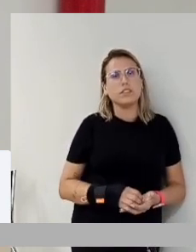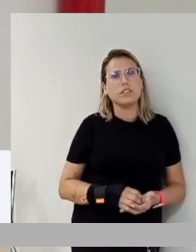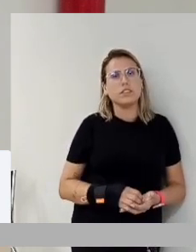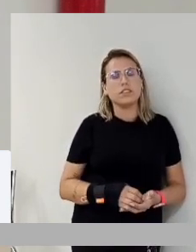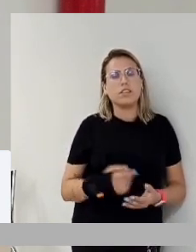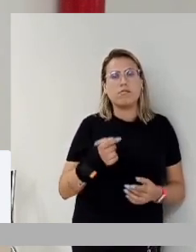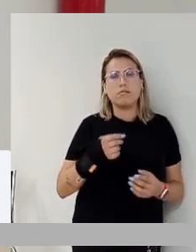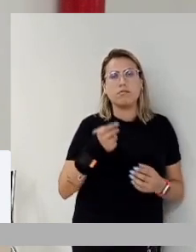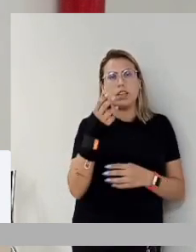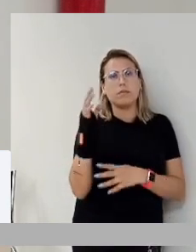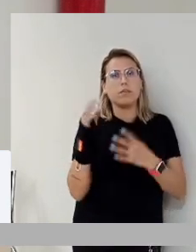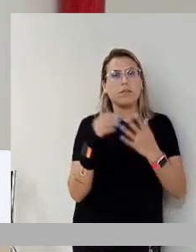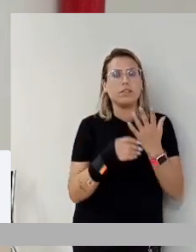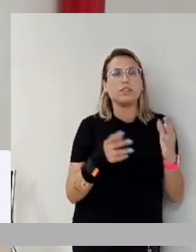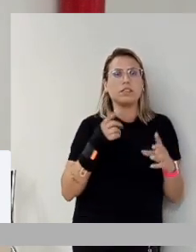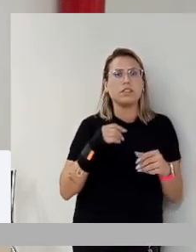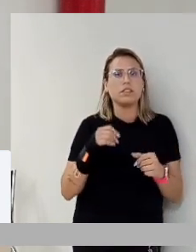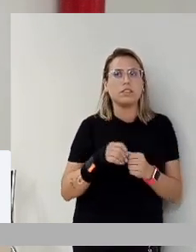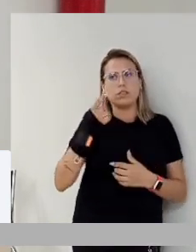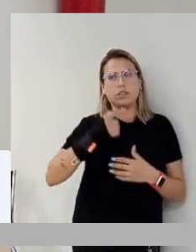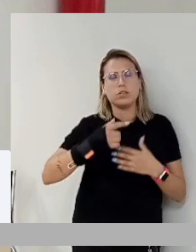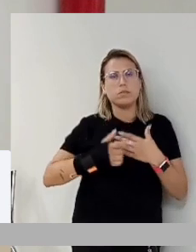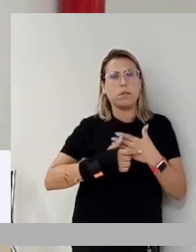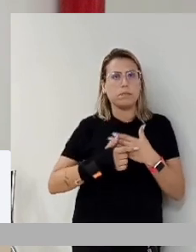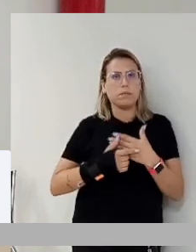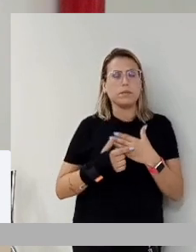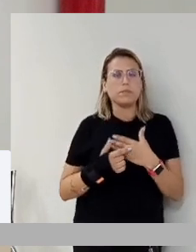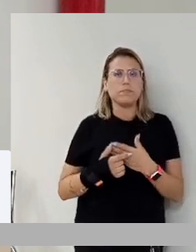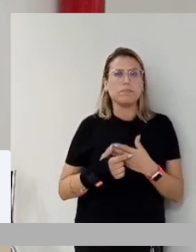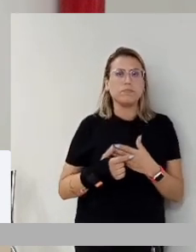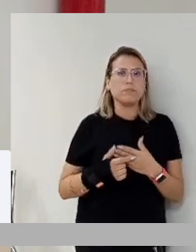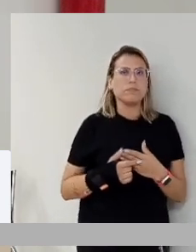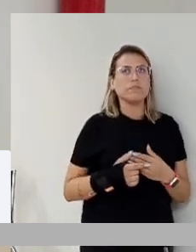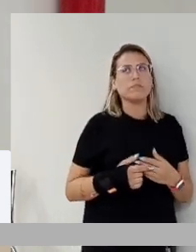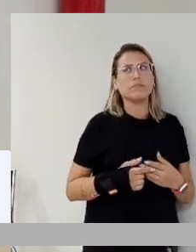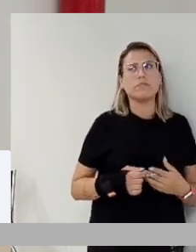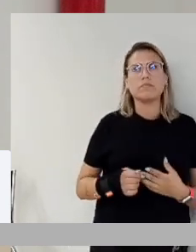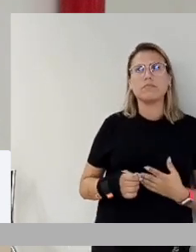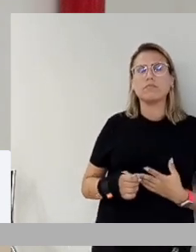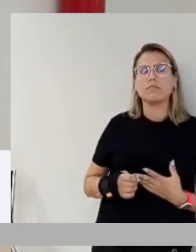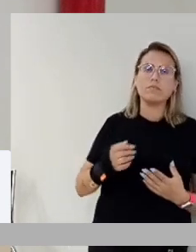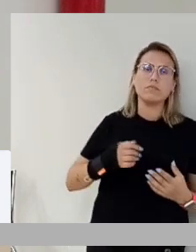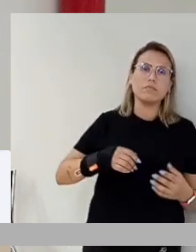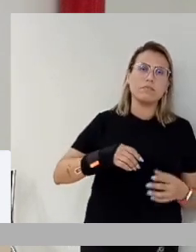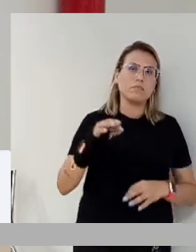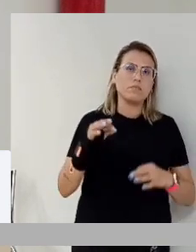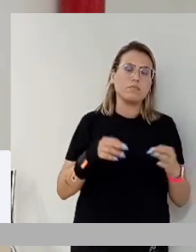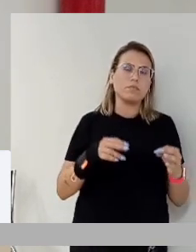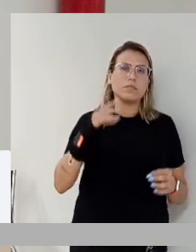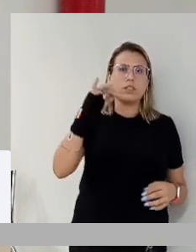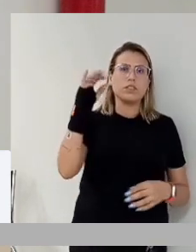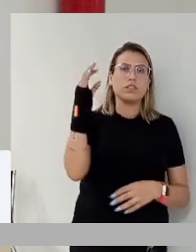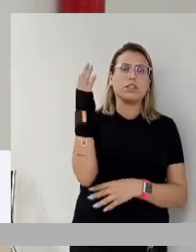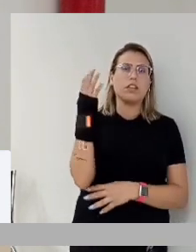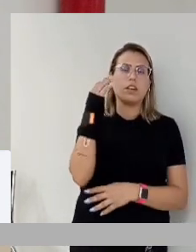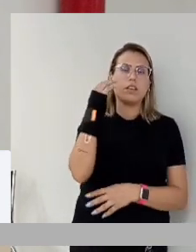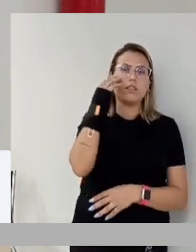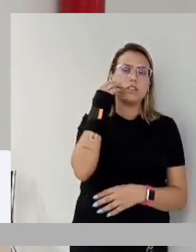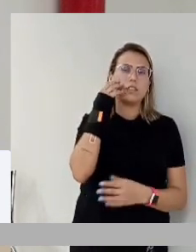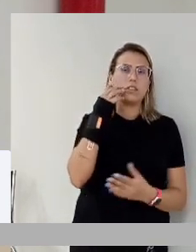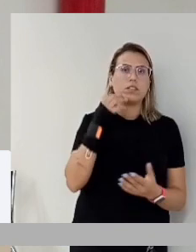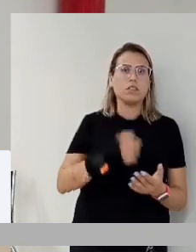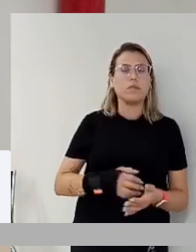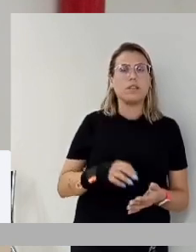arborizar mas a gente tem que fazer o nosso papel então naquelas ztam Chaves nós estamos elaborando pro Dia da Árvore nós comprar aí